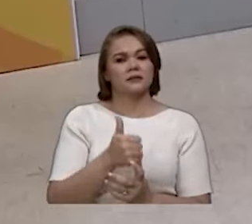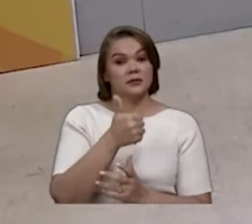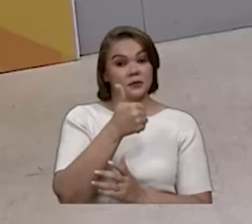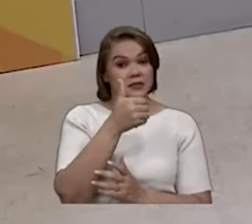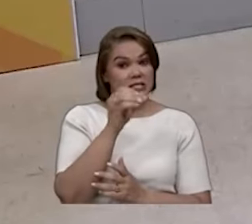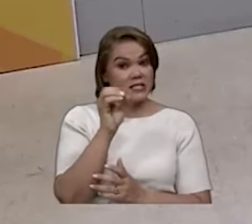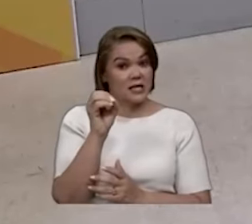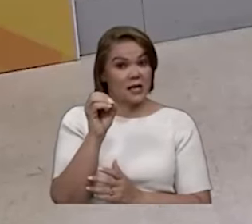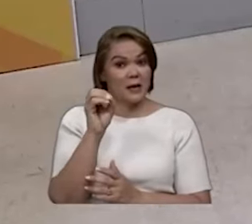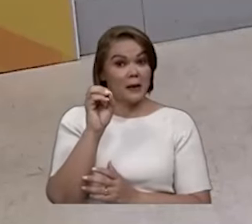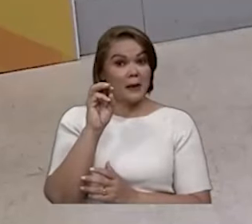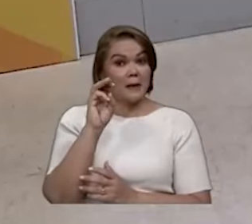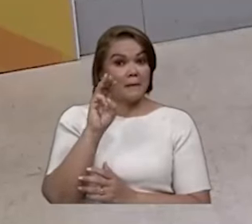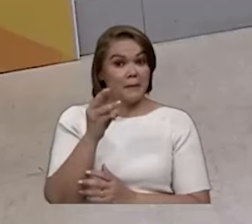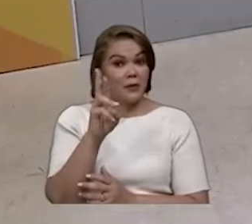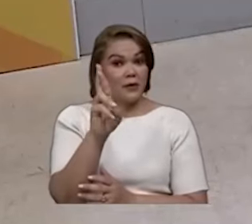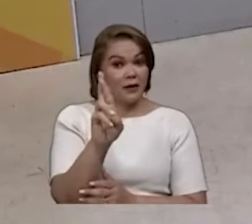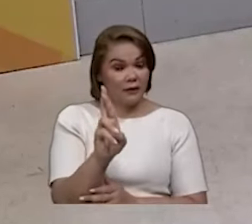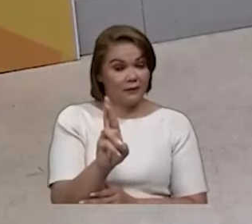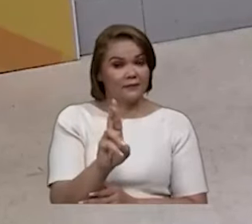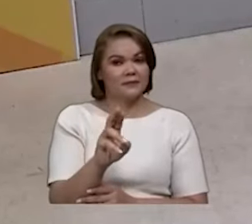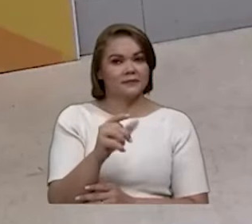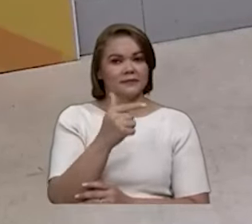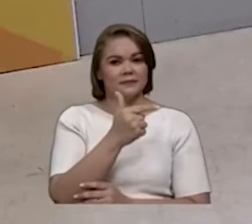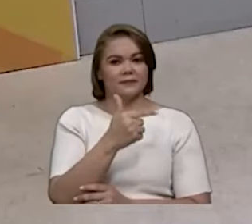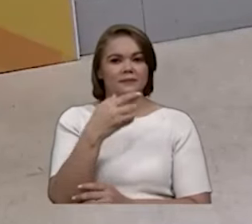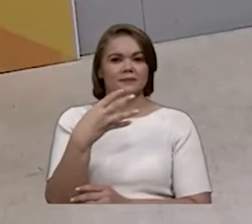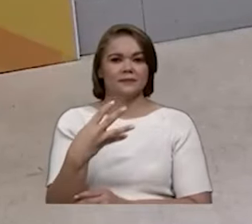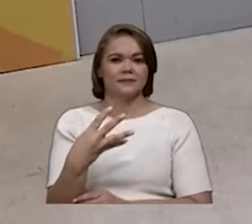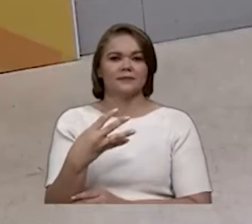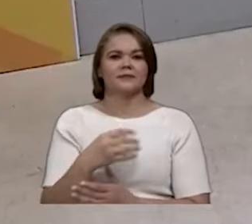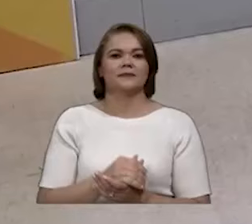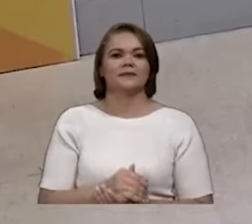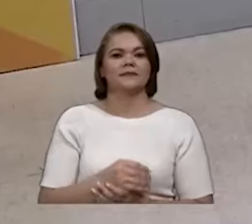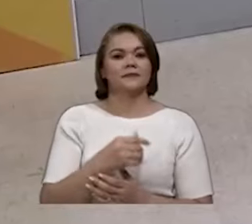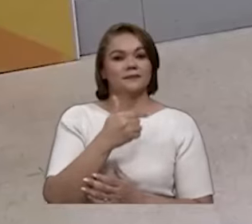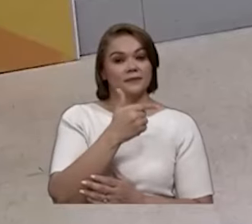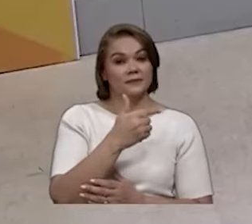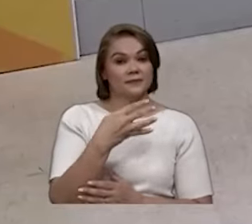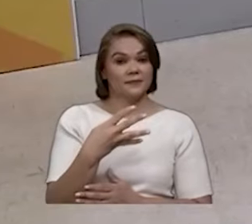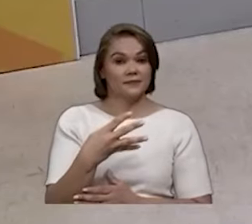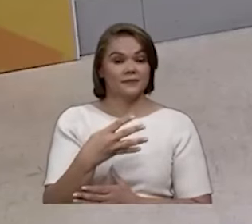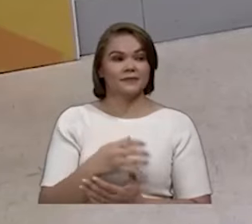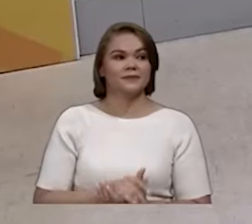reais na expectativa, Jaque. Bolinha de número 24. Decide 24.